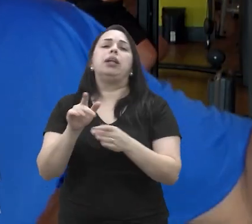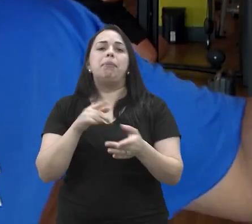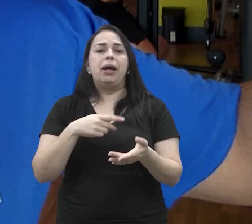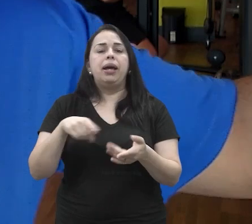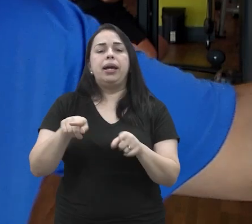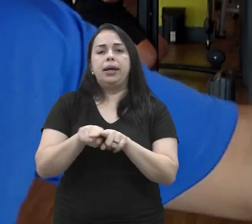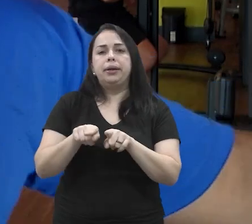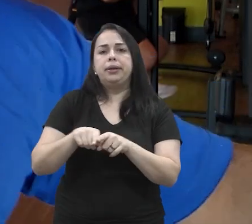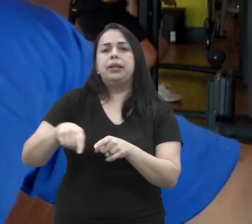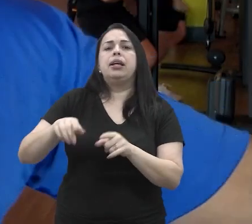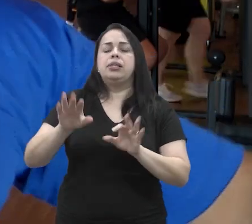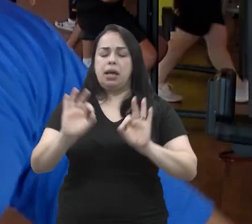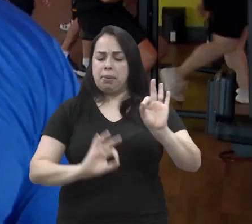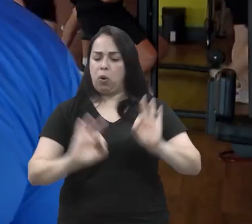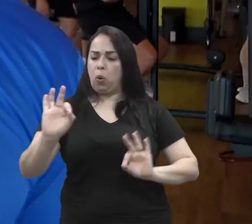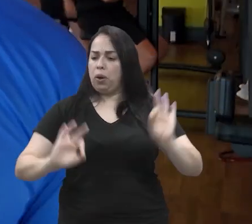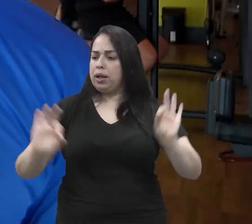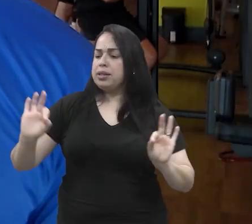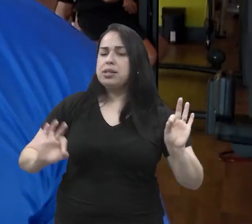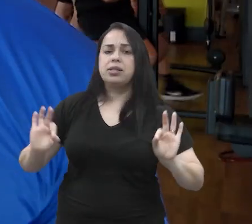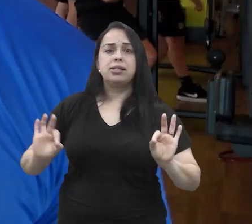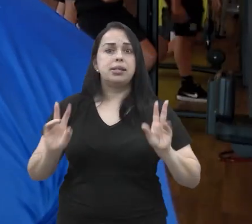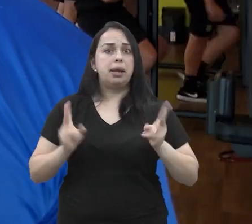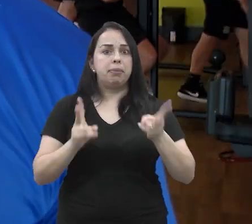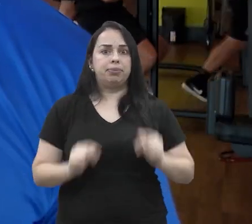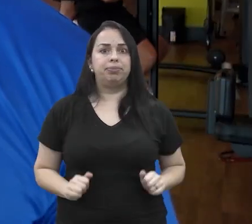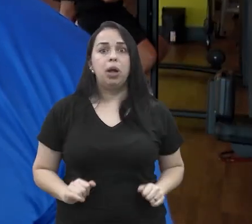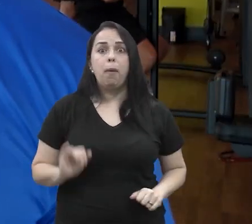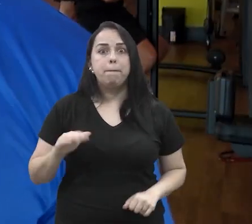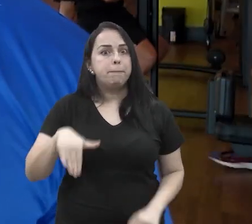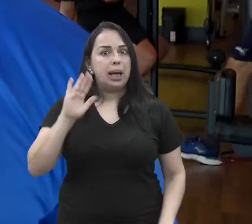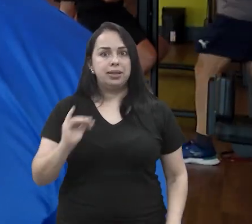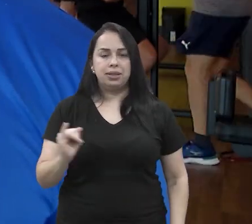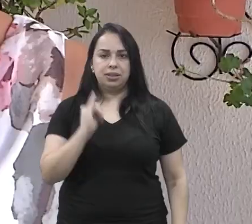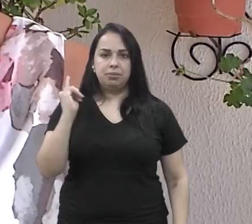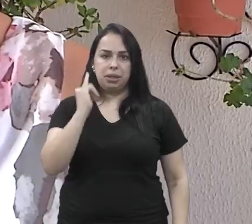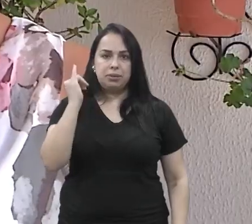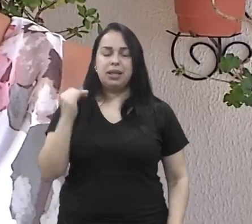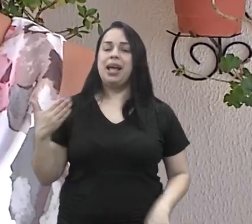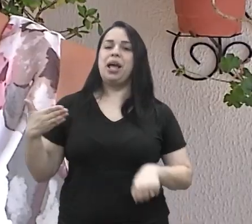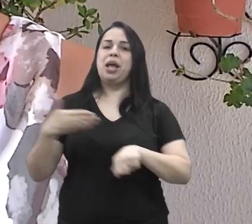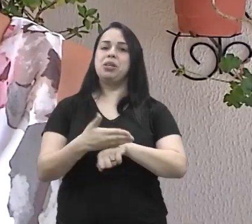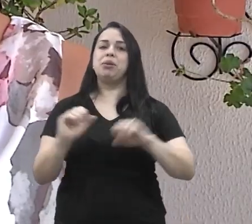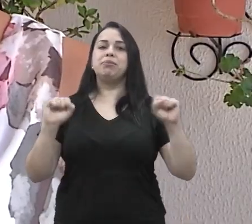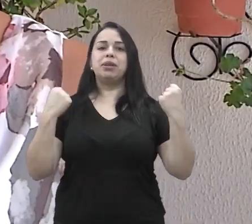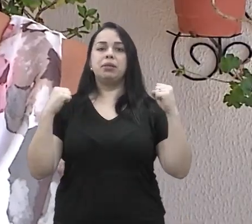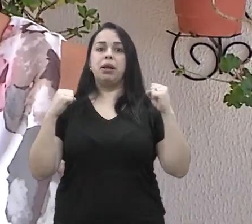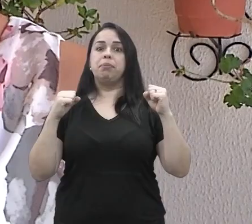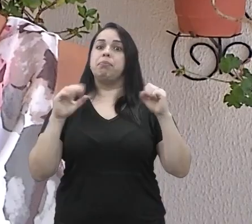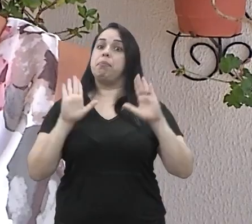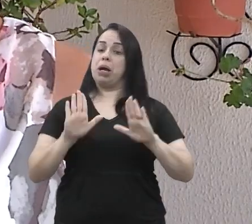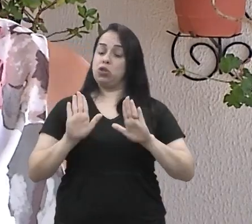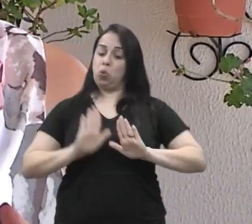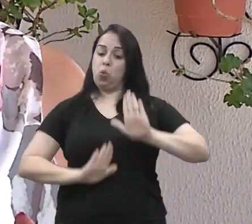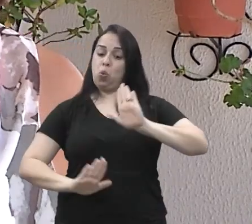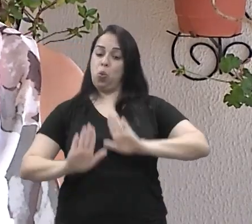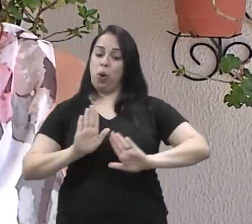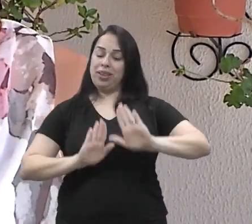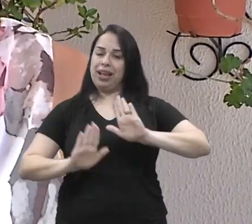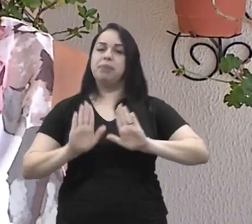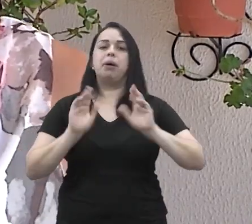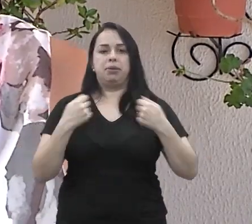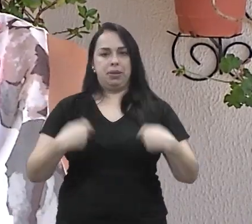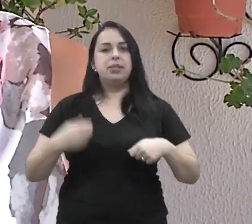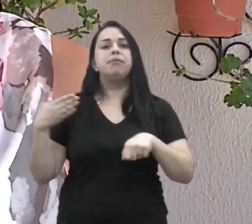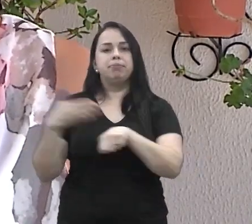mas tirar pó de aparelho, deixar organizado o tempo todo. O importante é ir para a academia e se